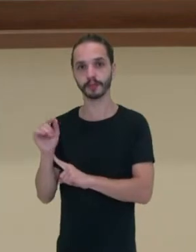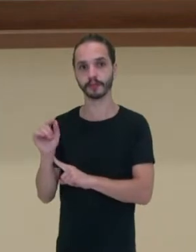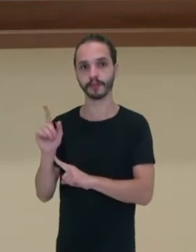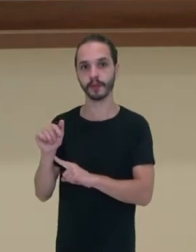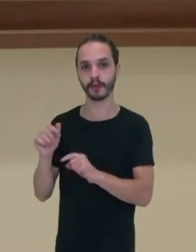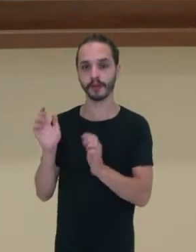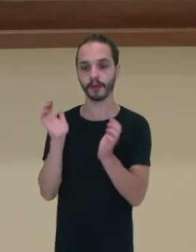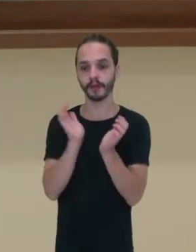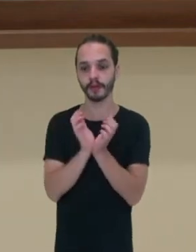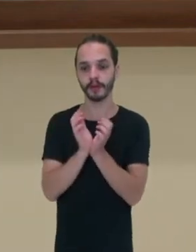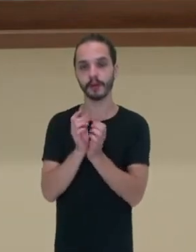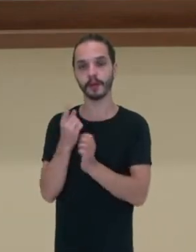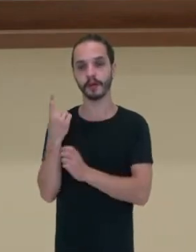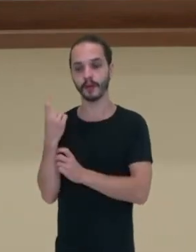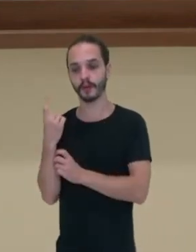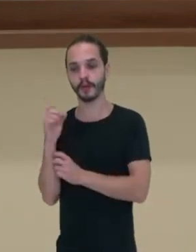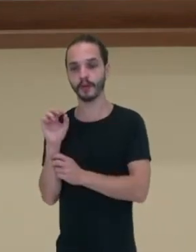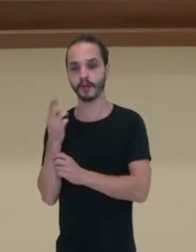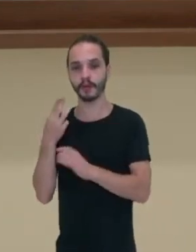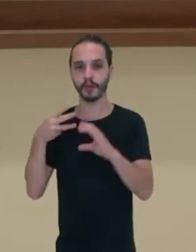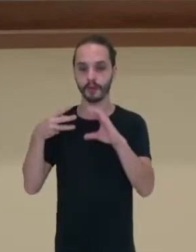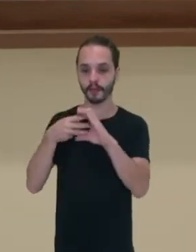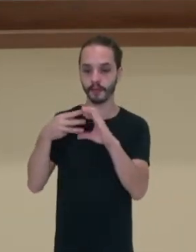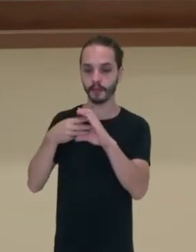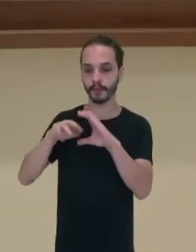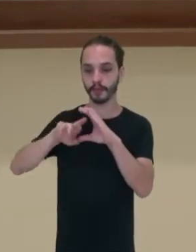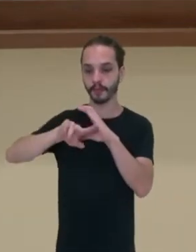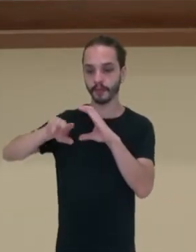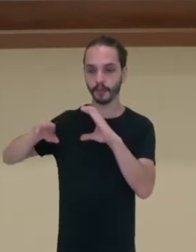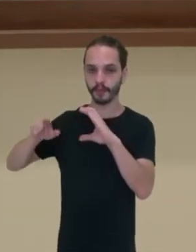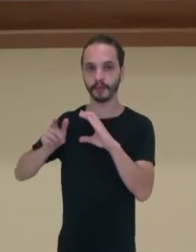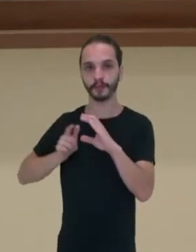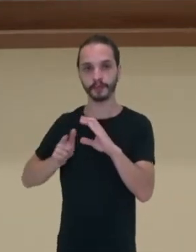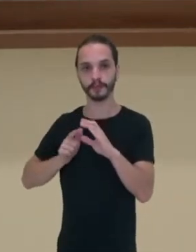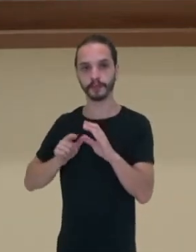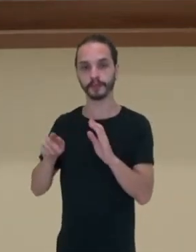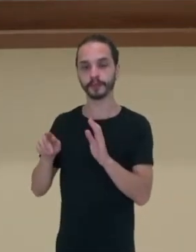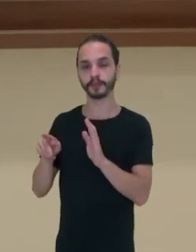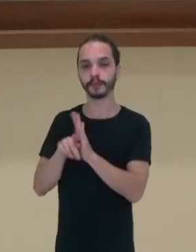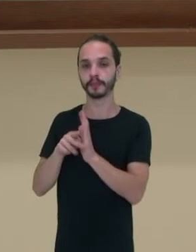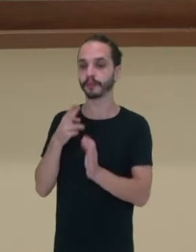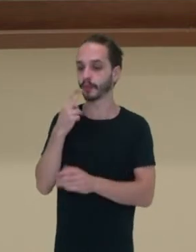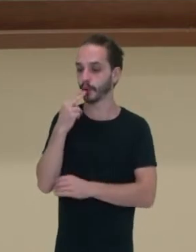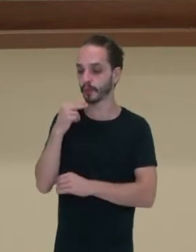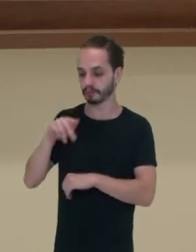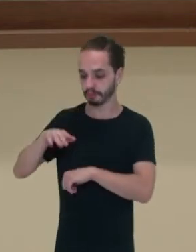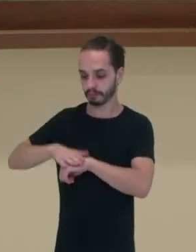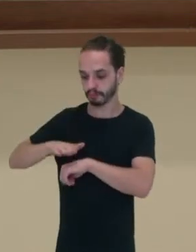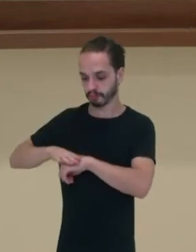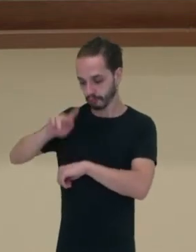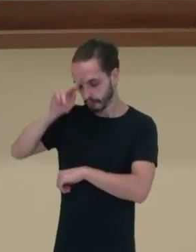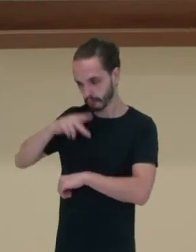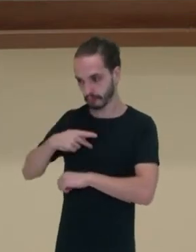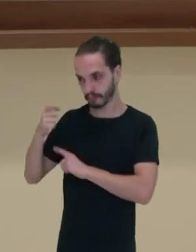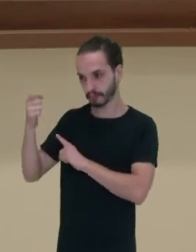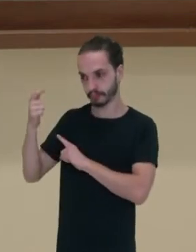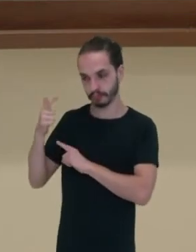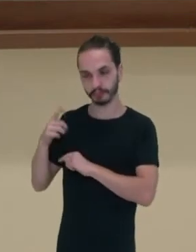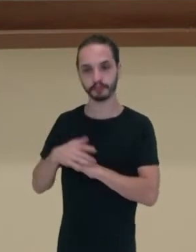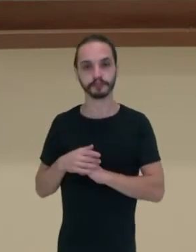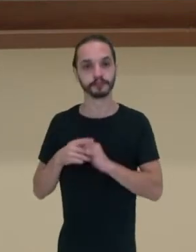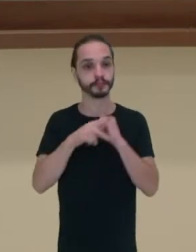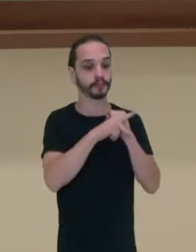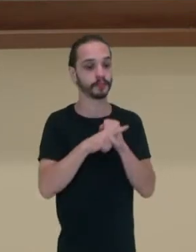como unipluricelulares, são destacadas ali pela sua nutrição autotrófica. Os protozoários são